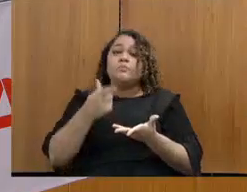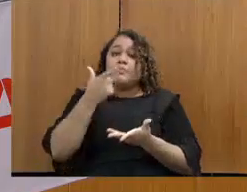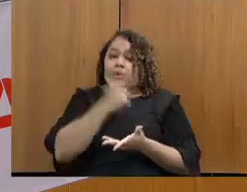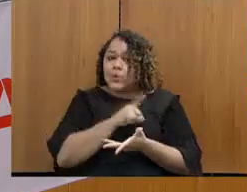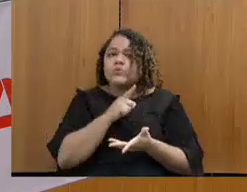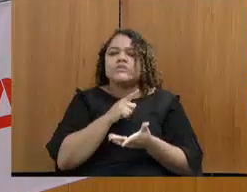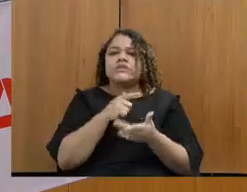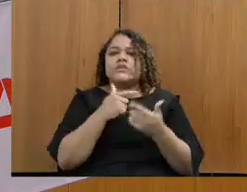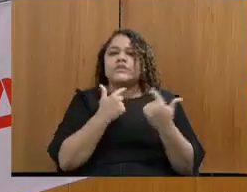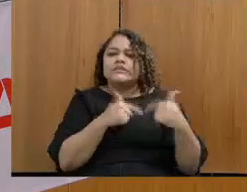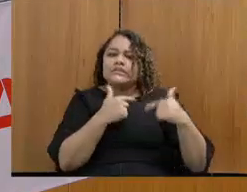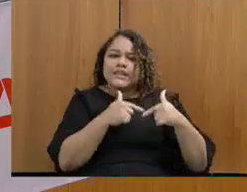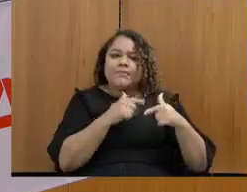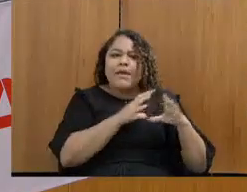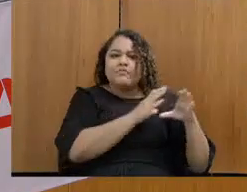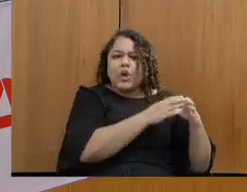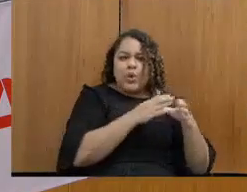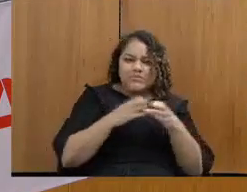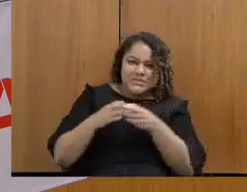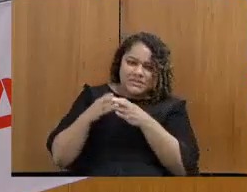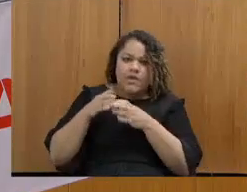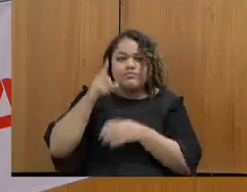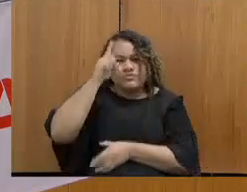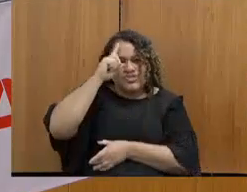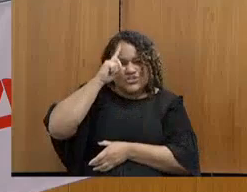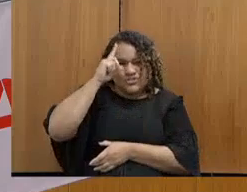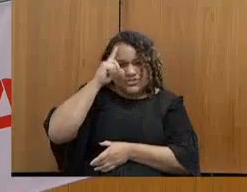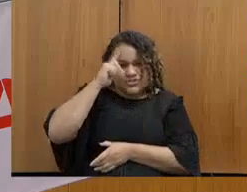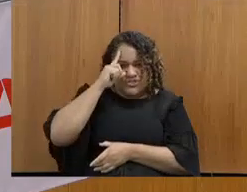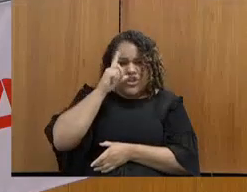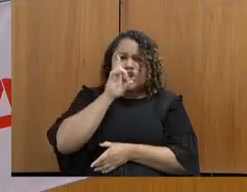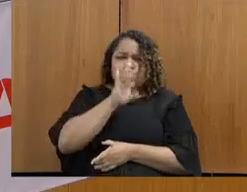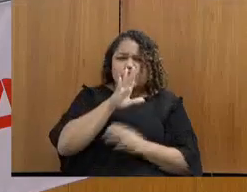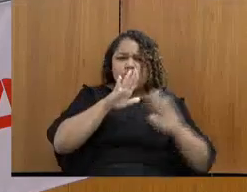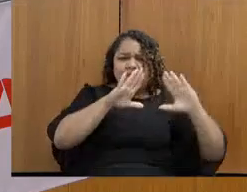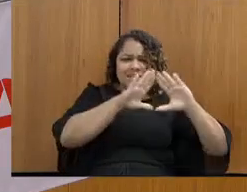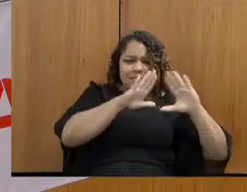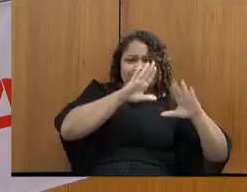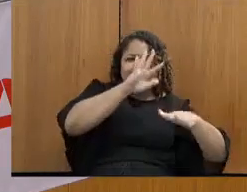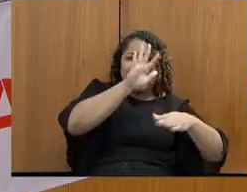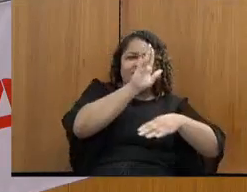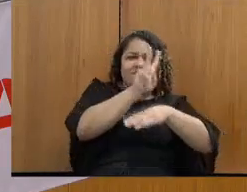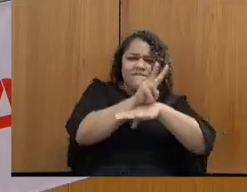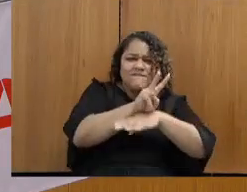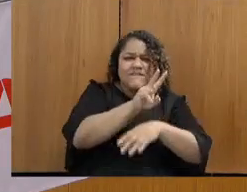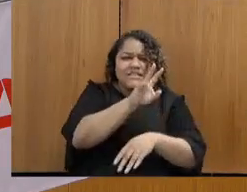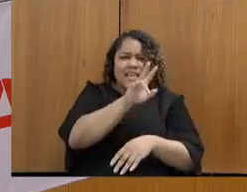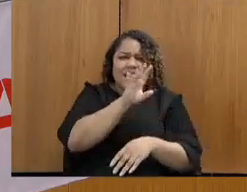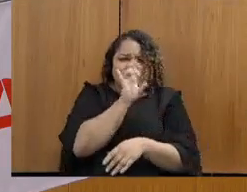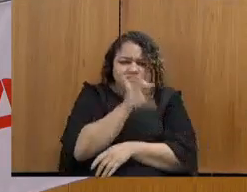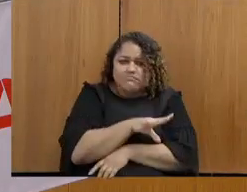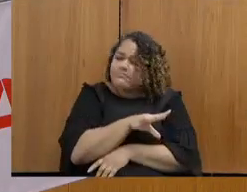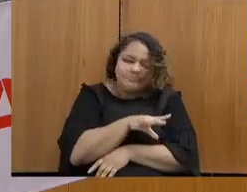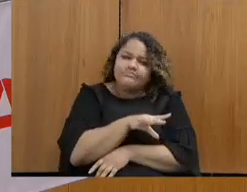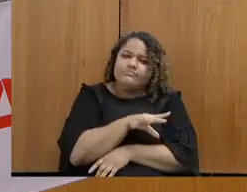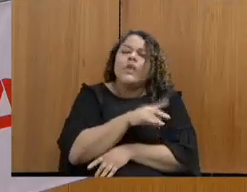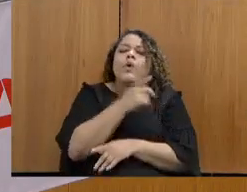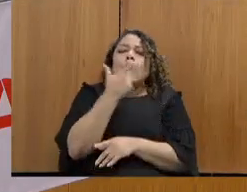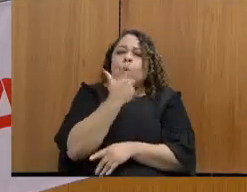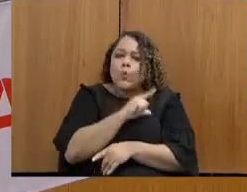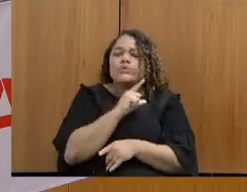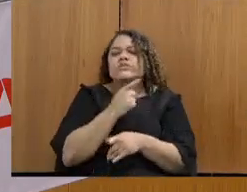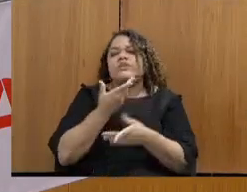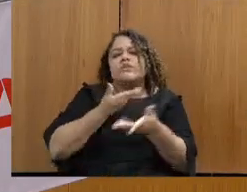das comissões do dia a dia sejam para além do Assembleia fiscaliza um lugar de diálogo que realmente